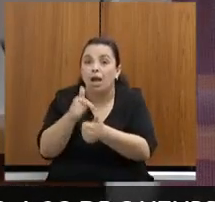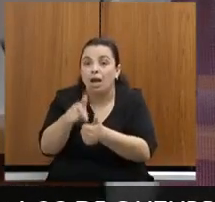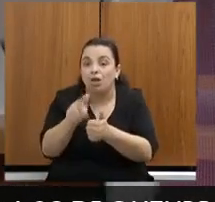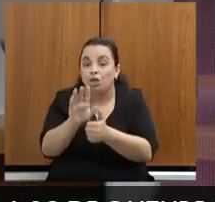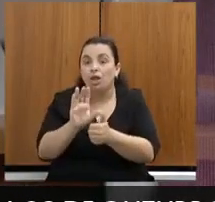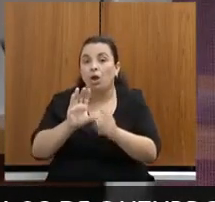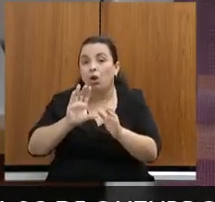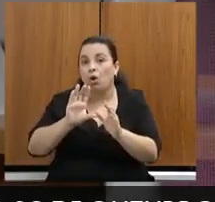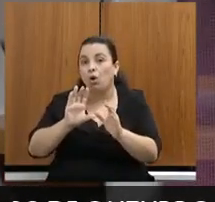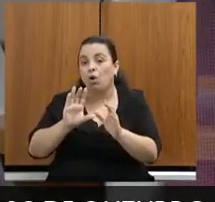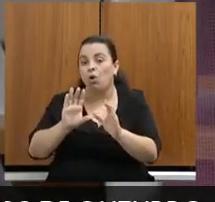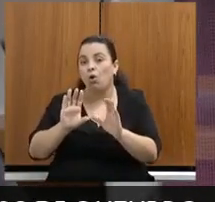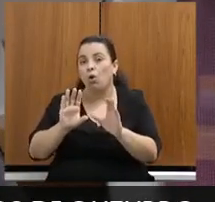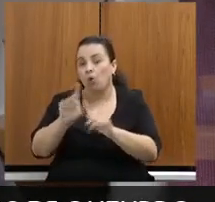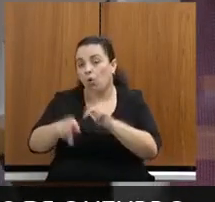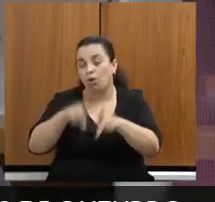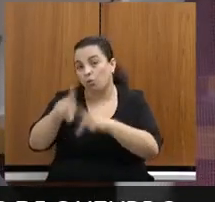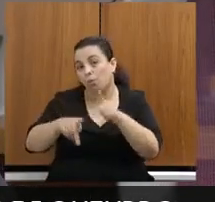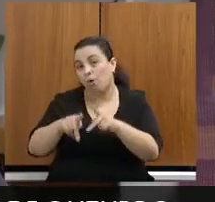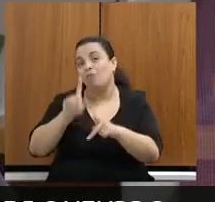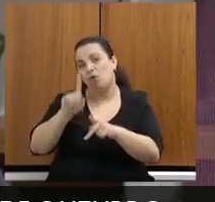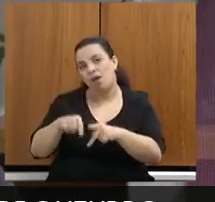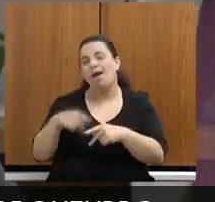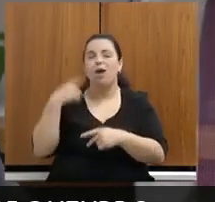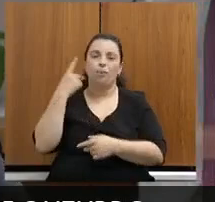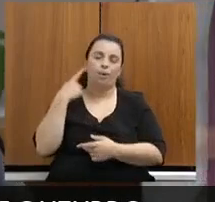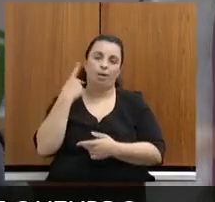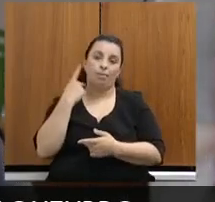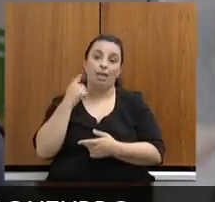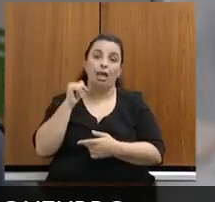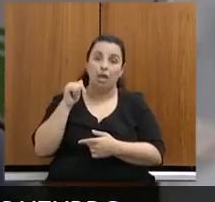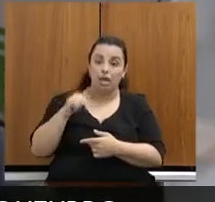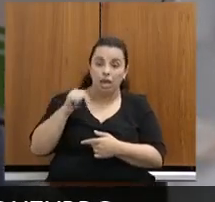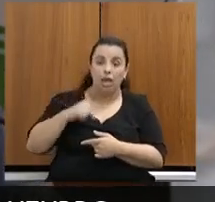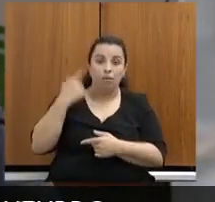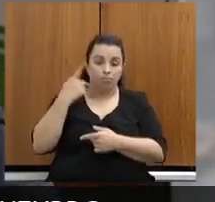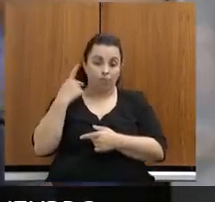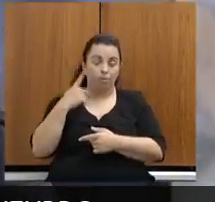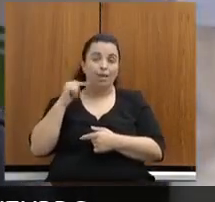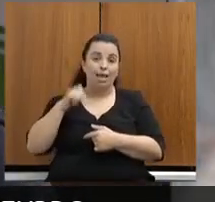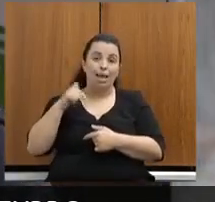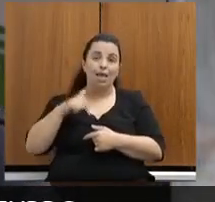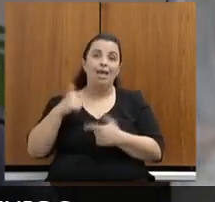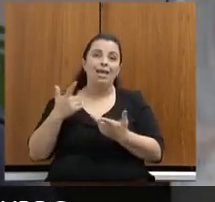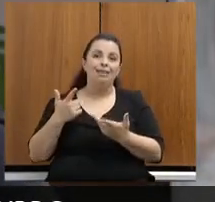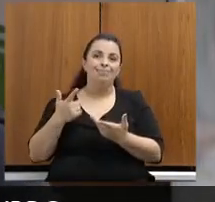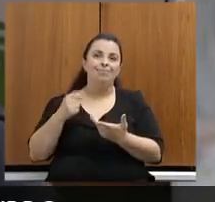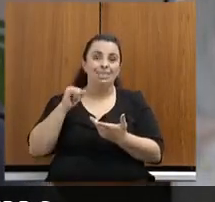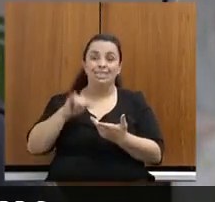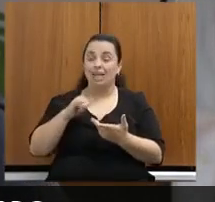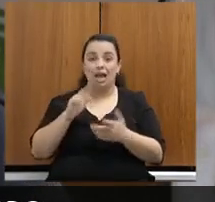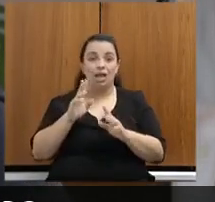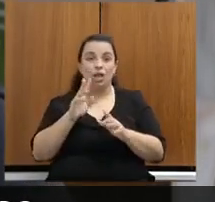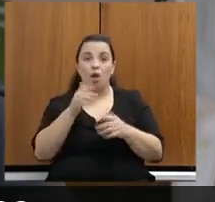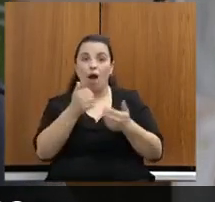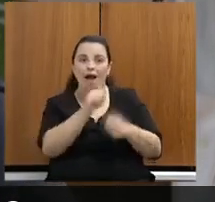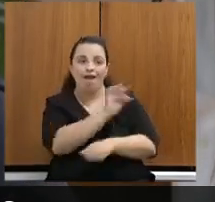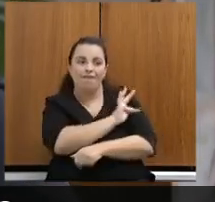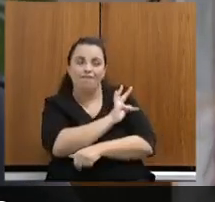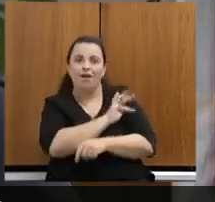parlamentar né e e ele que vai de alguma forma sofrer as consequências